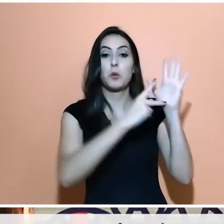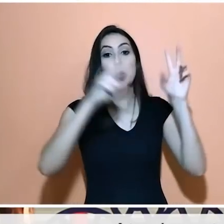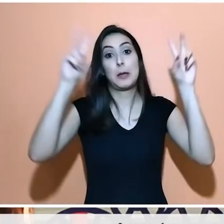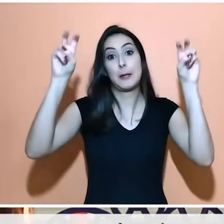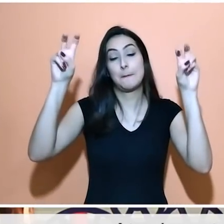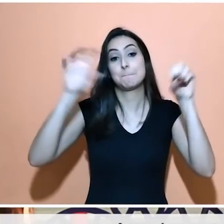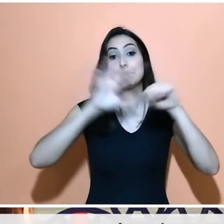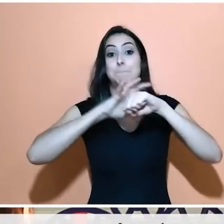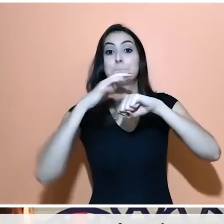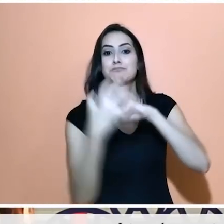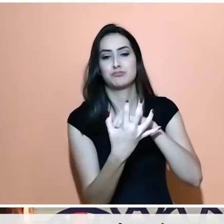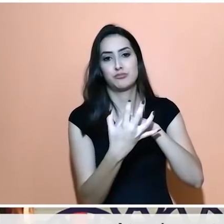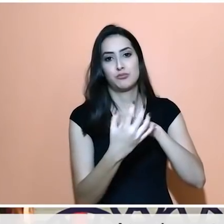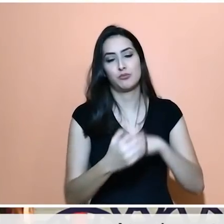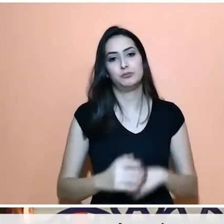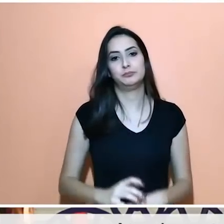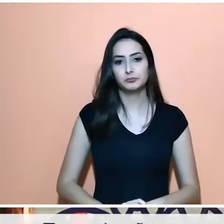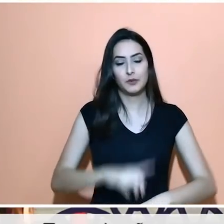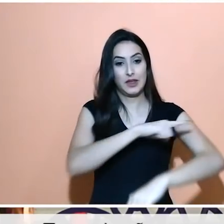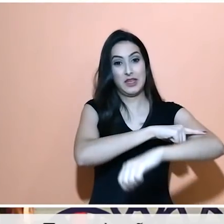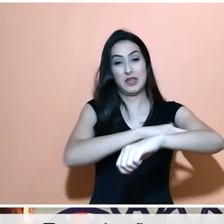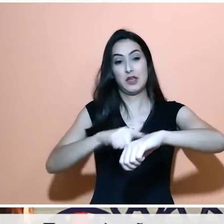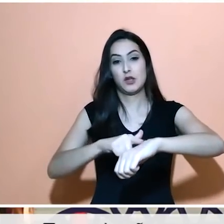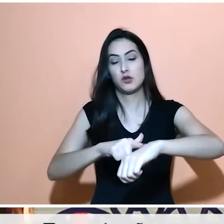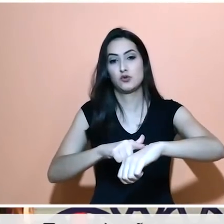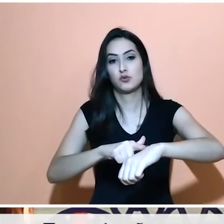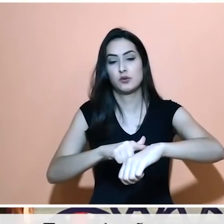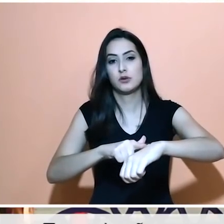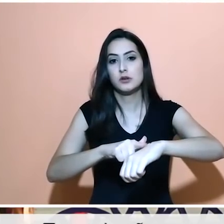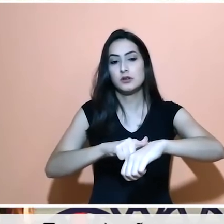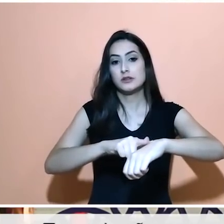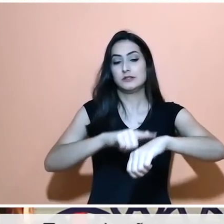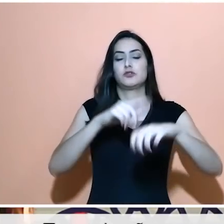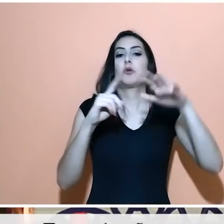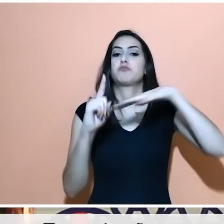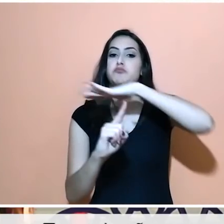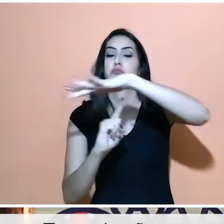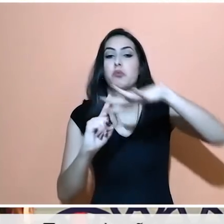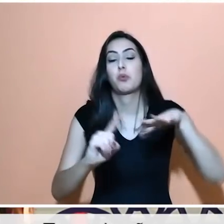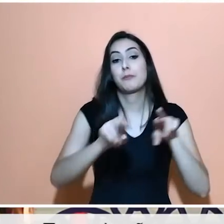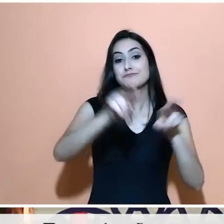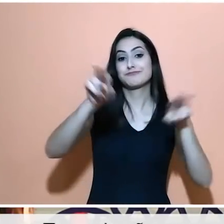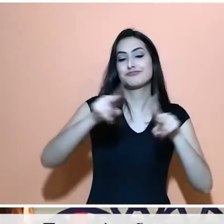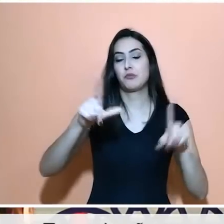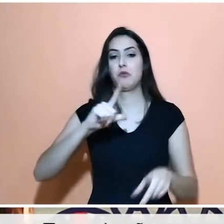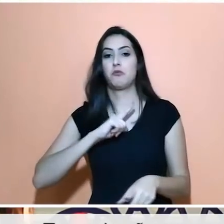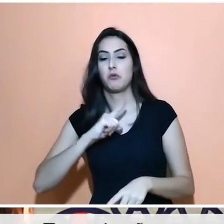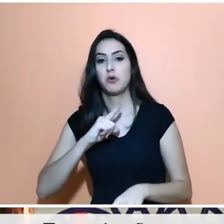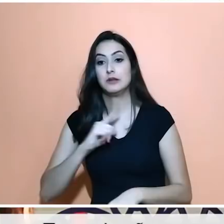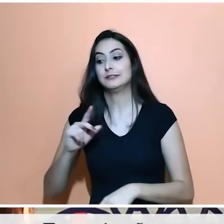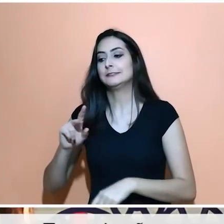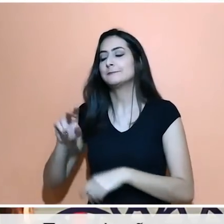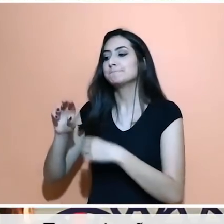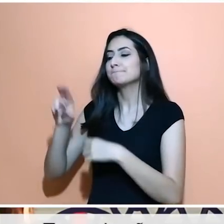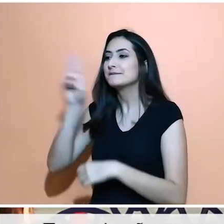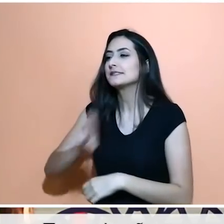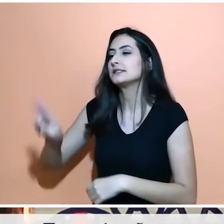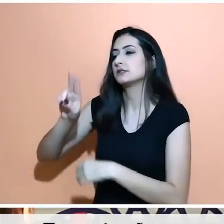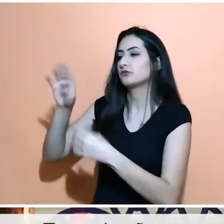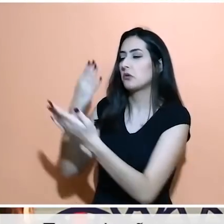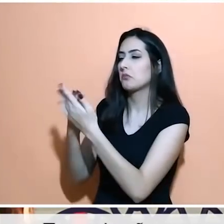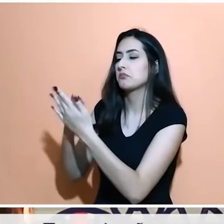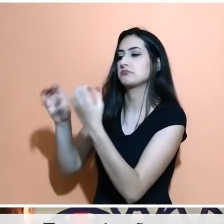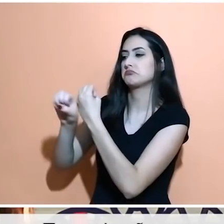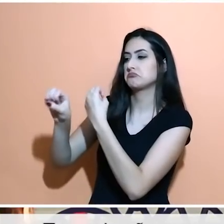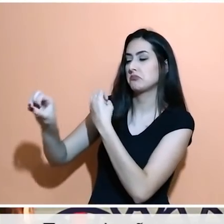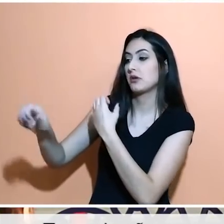andamento relacionados ao assunto. Em relação ao ensino, as situações são diversas, variando desde unidades que já estão